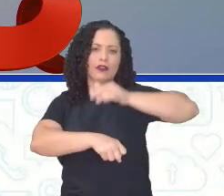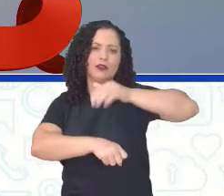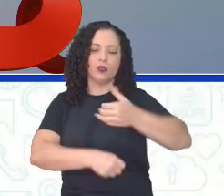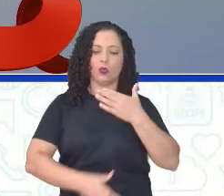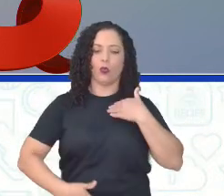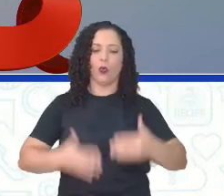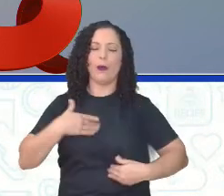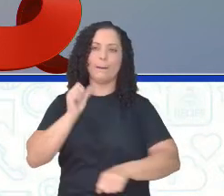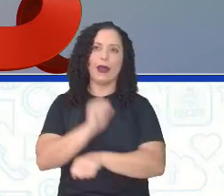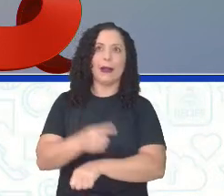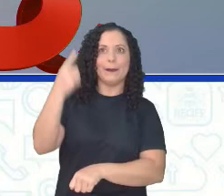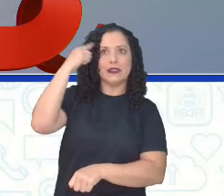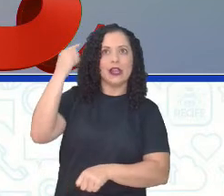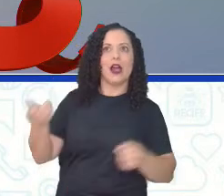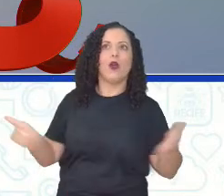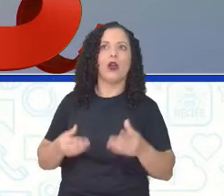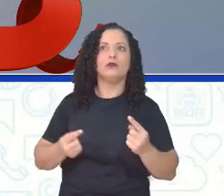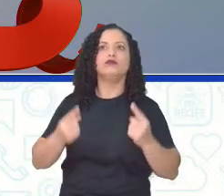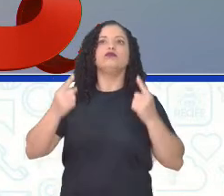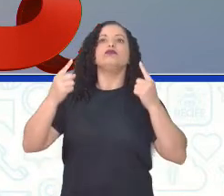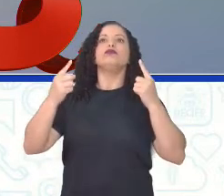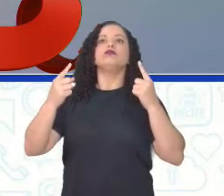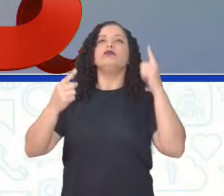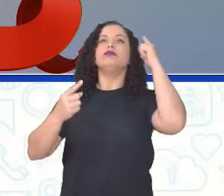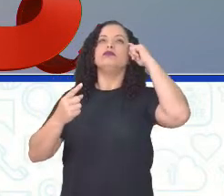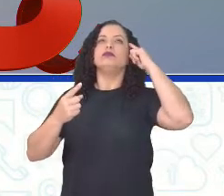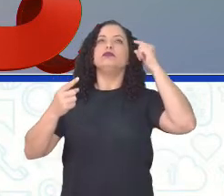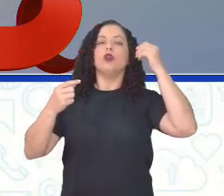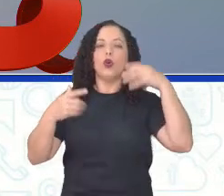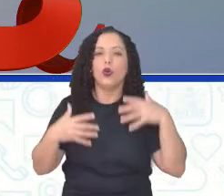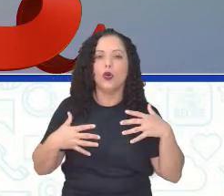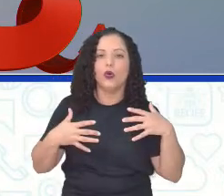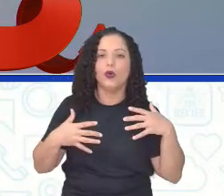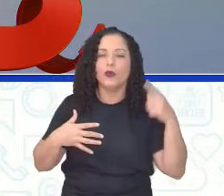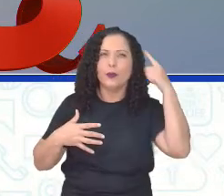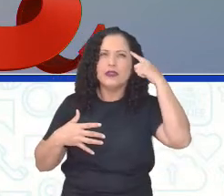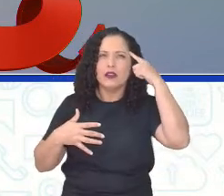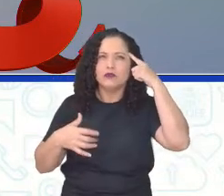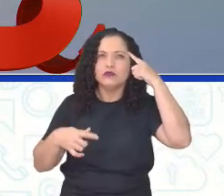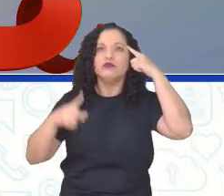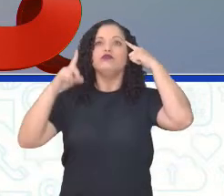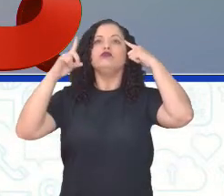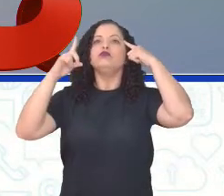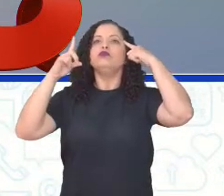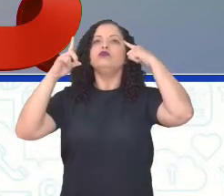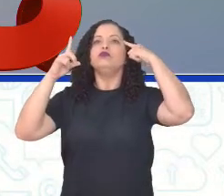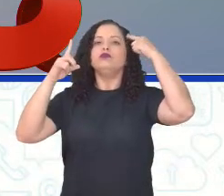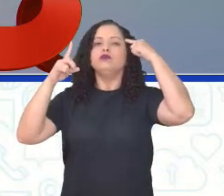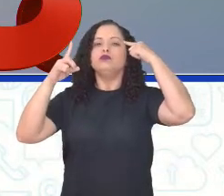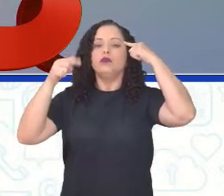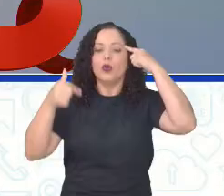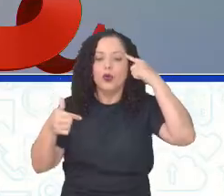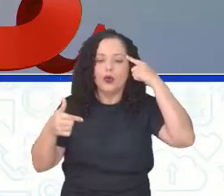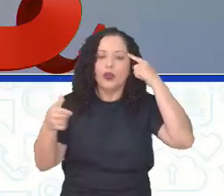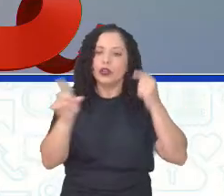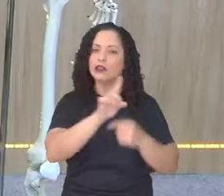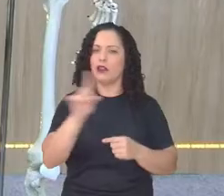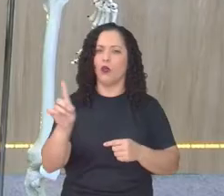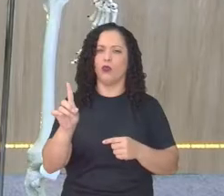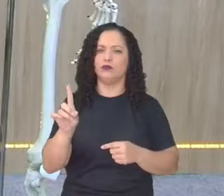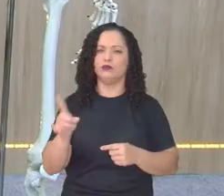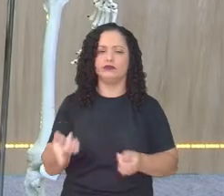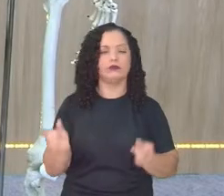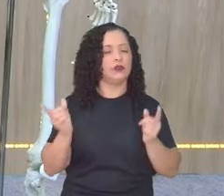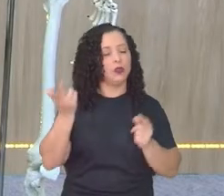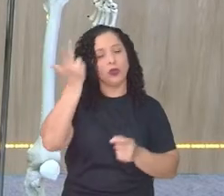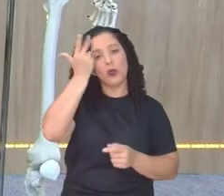gente não vai parar para pensar, agora eu vou inspirar, agora eu vou expirar. Então, isso não vai acontecer,